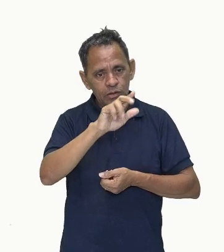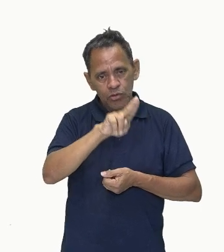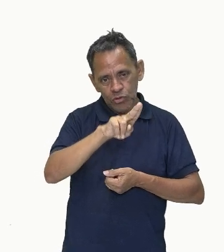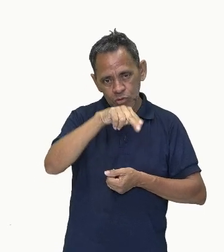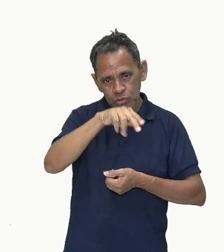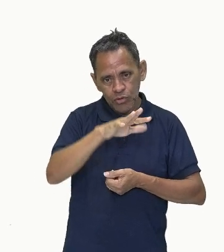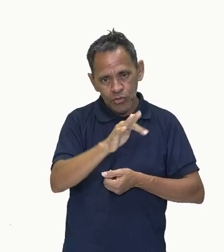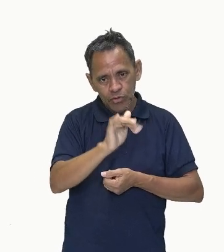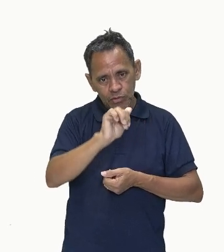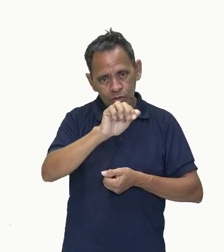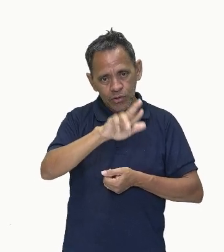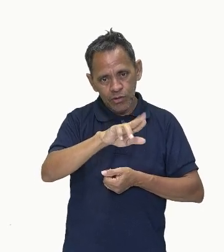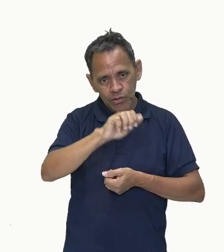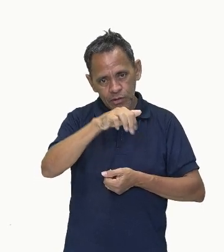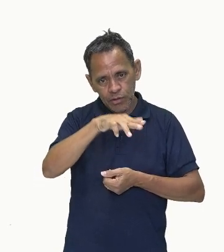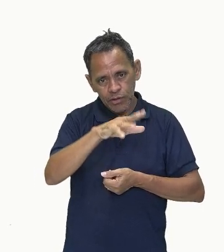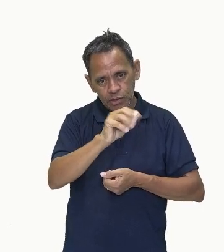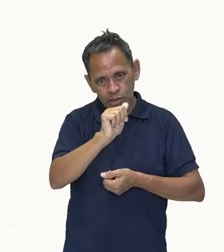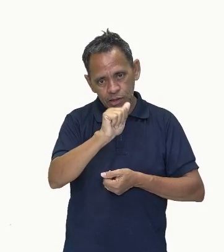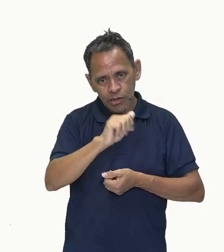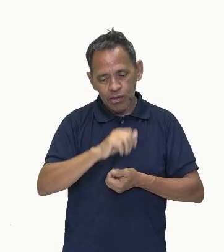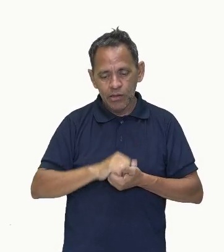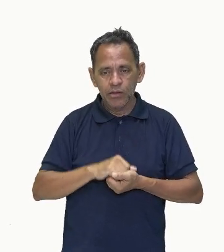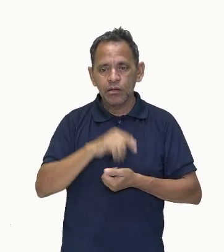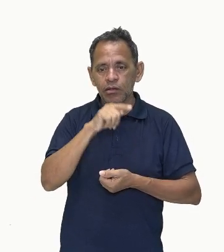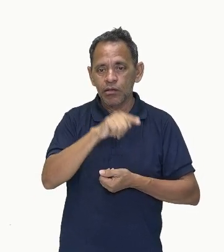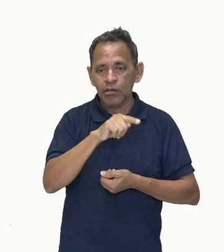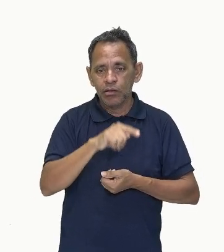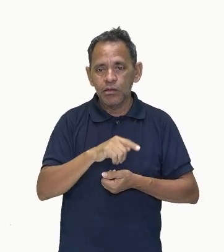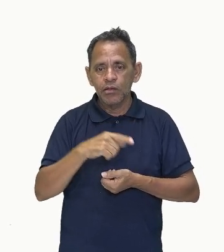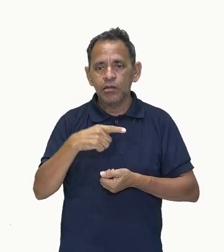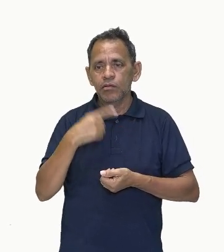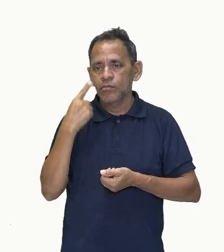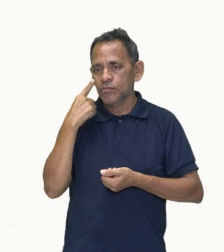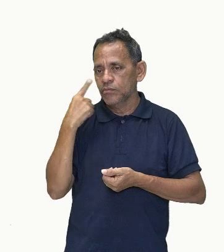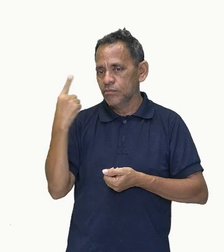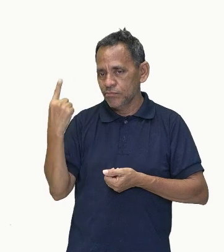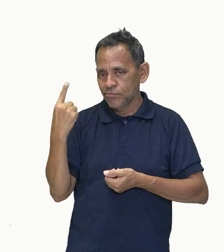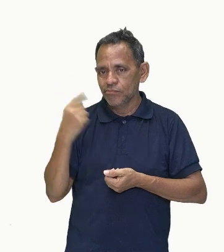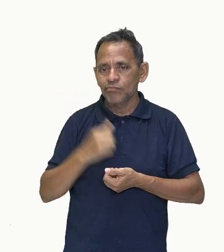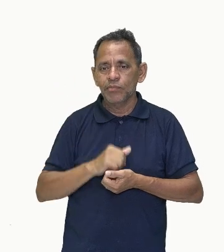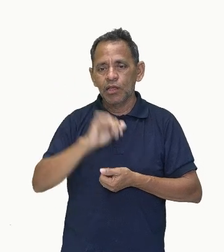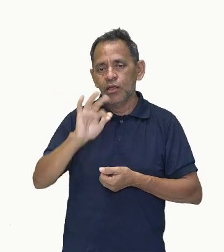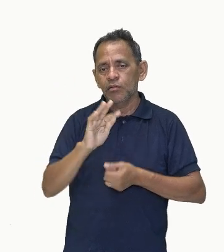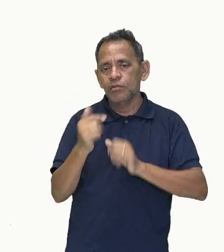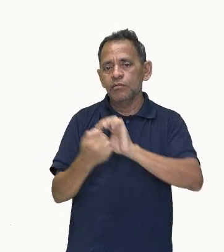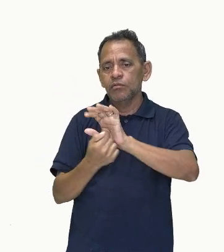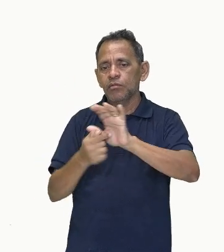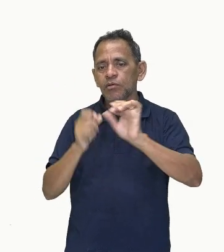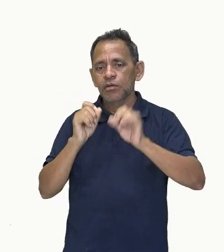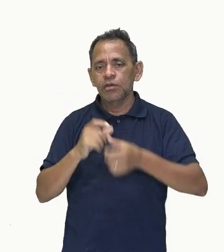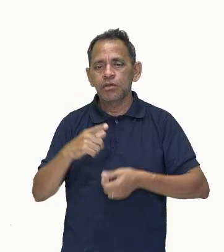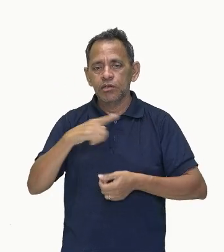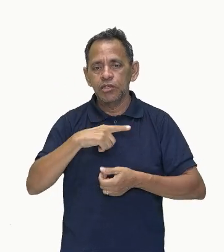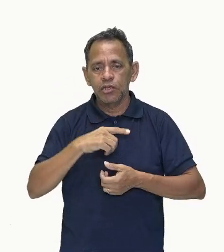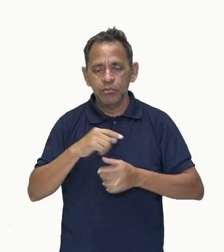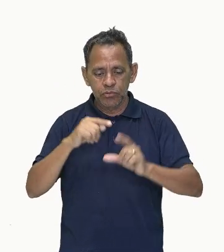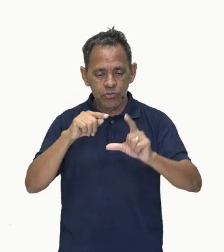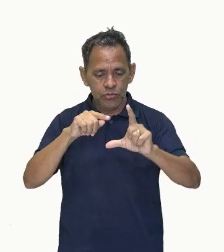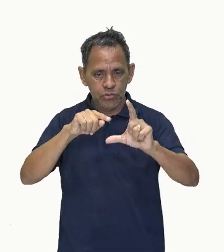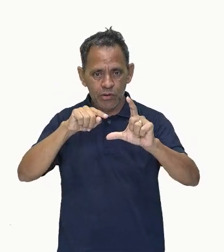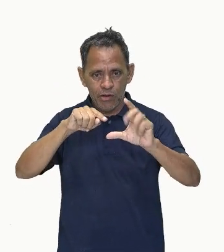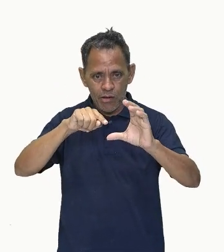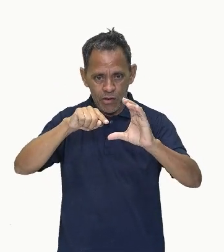Opa, tá aí. Temos uma circunferência, como eu falei para você, né? Aqui nós temos o centro